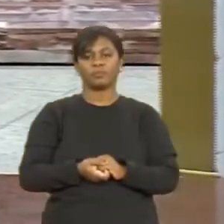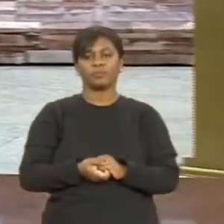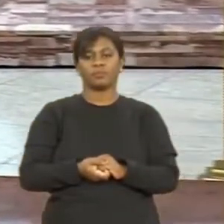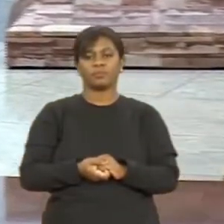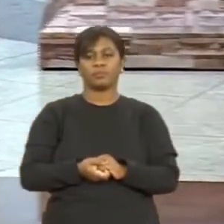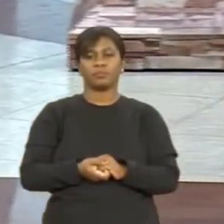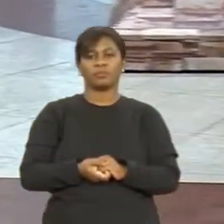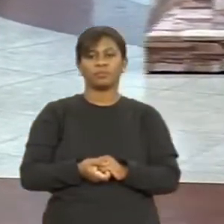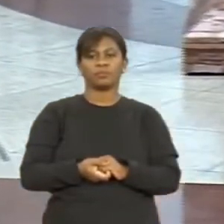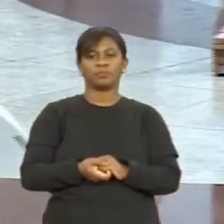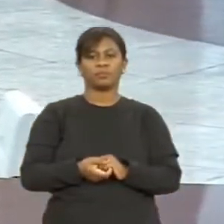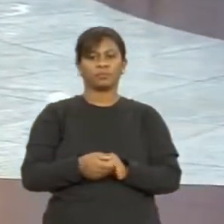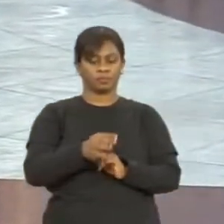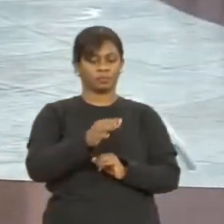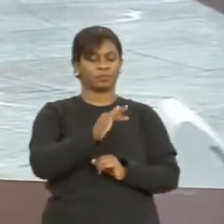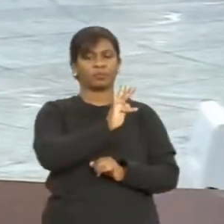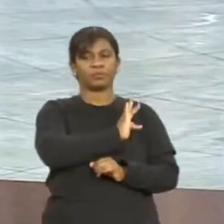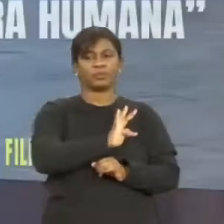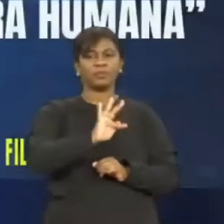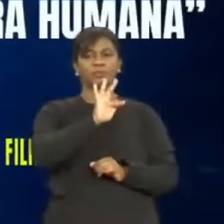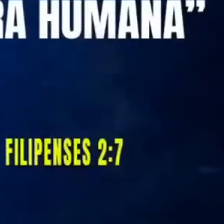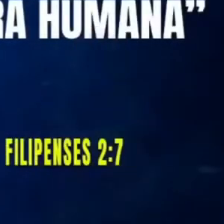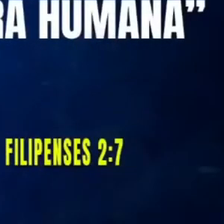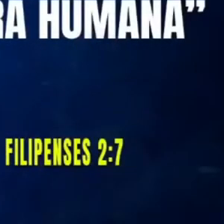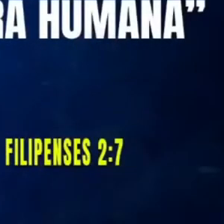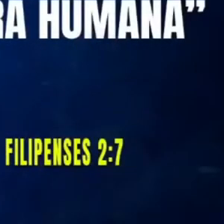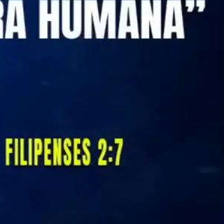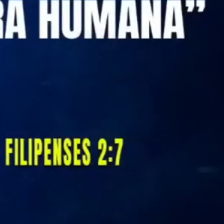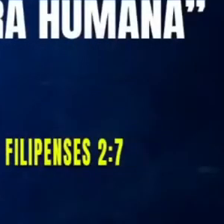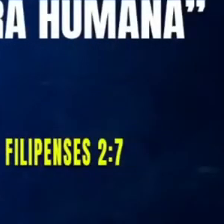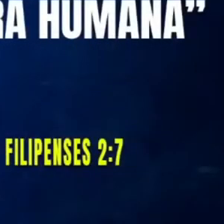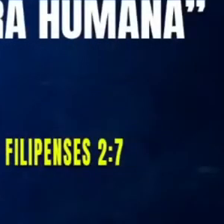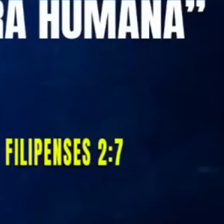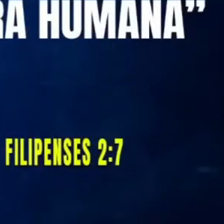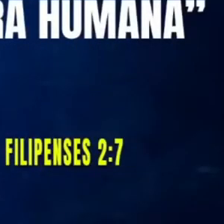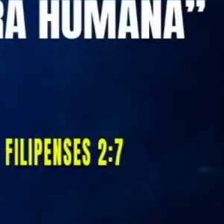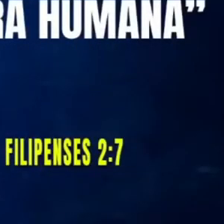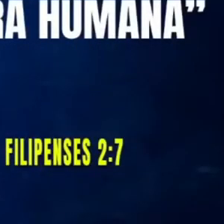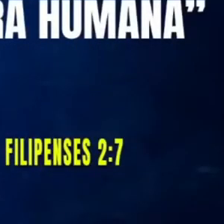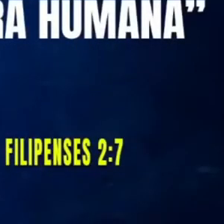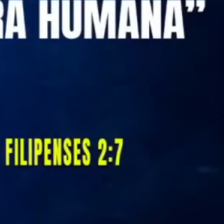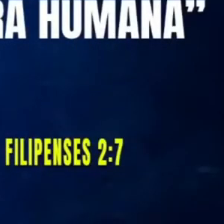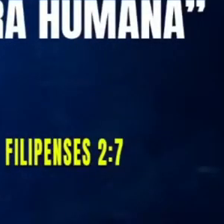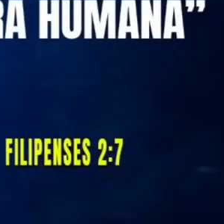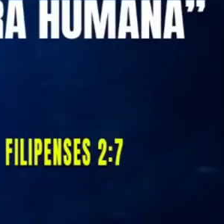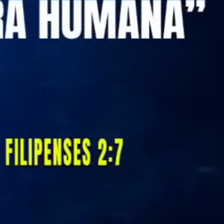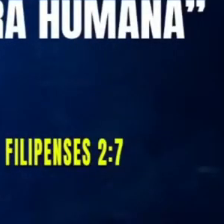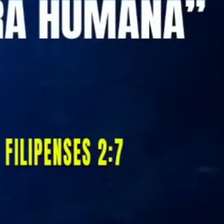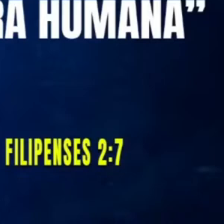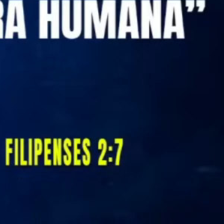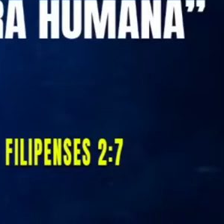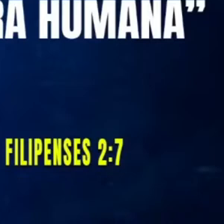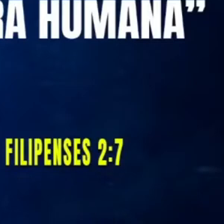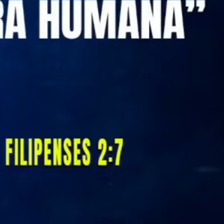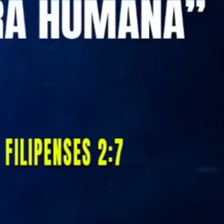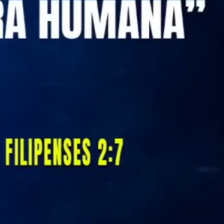favor Filipenses 2:7. Leia no telão comigo, diz assim, ó: antes a si